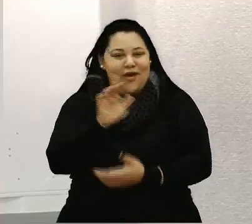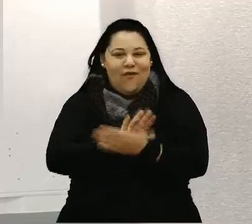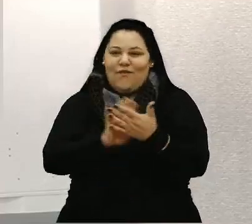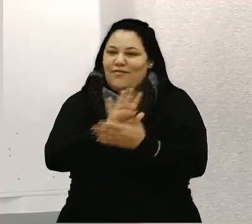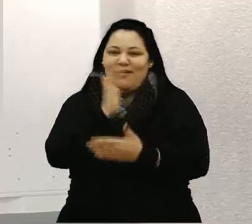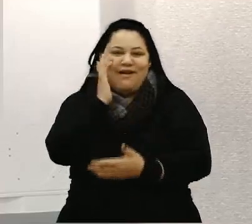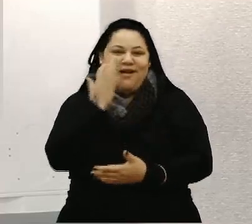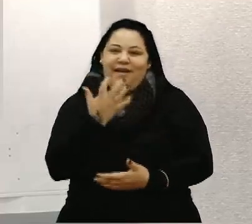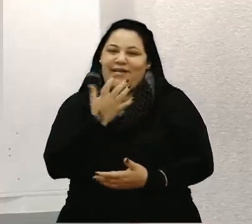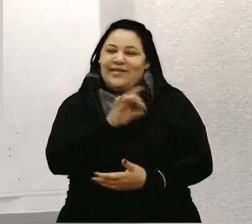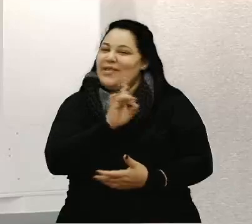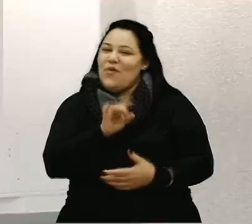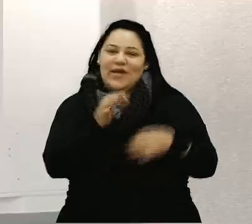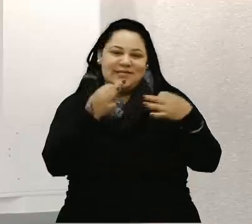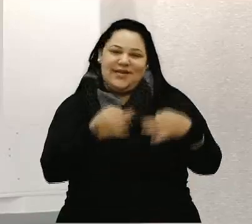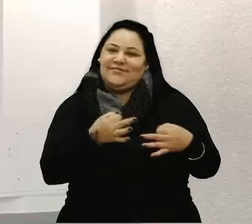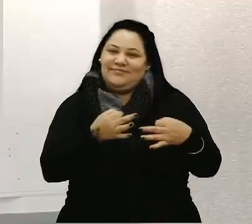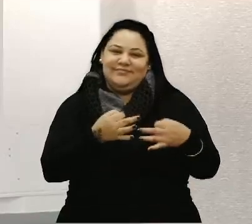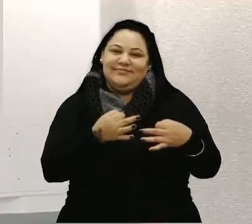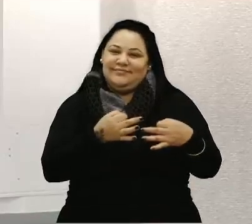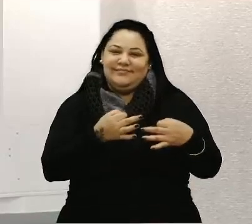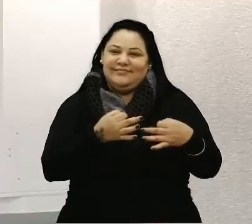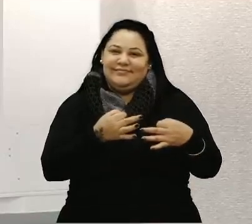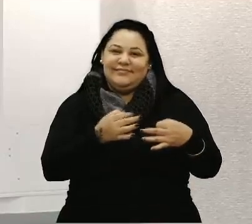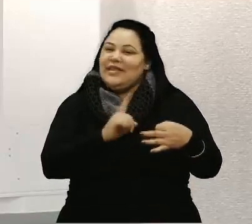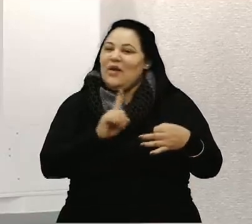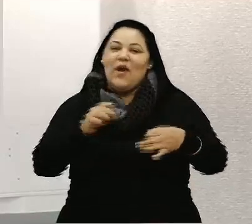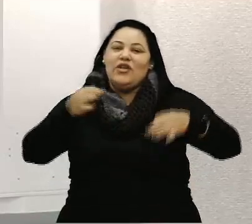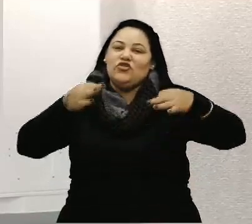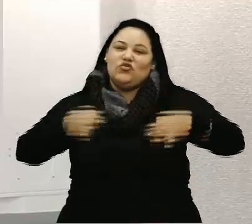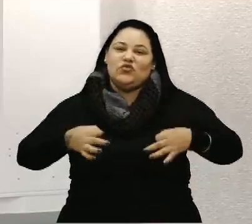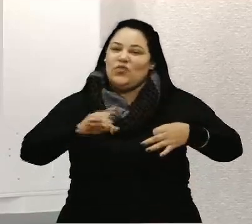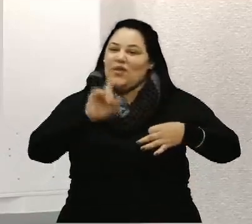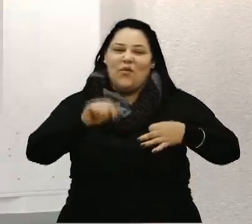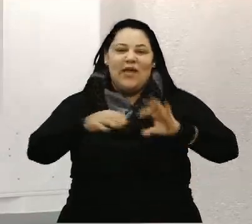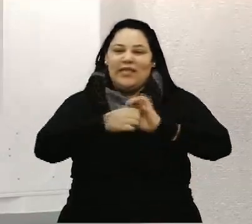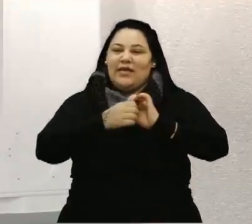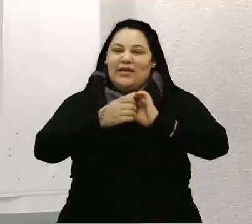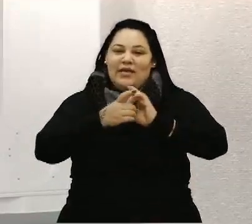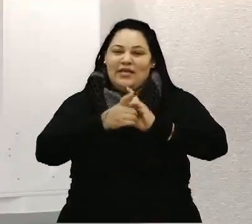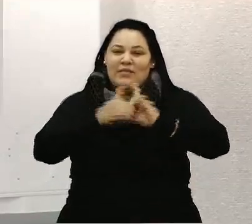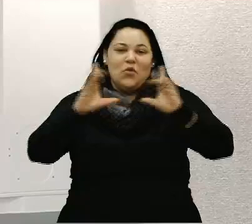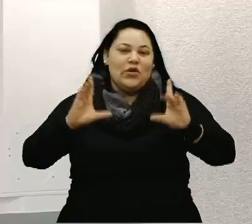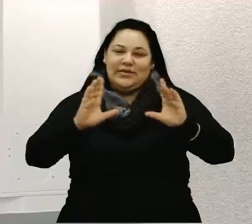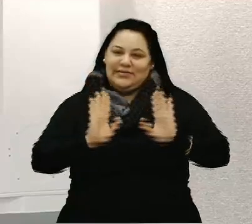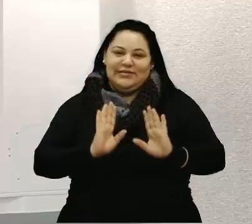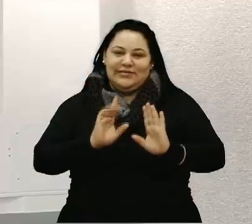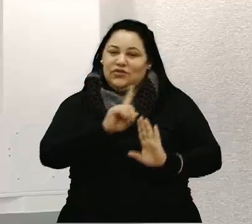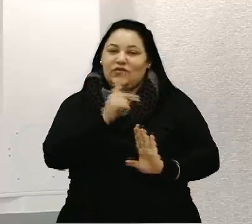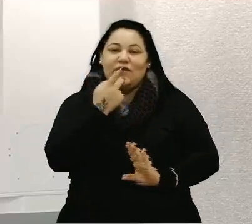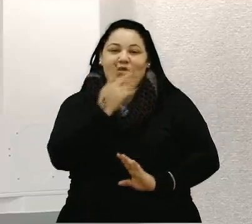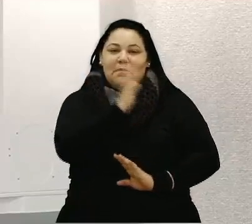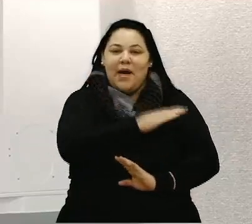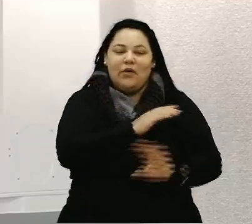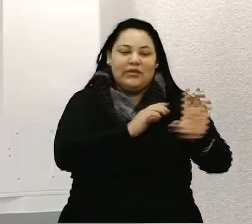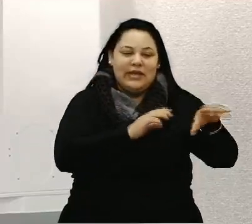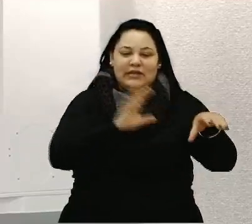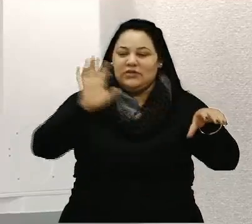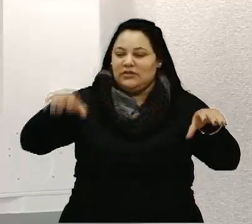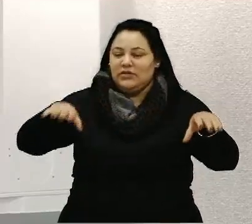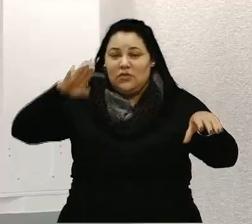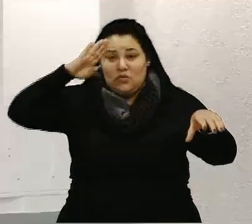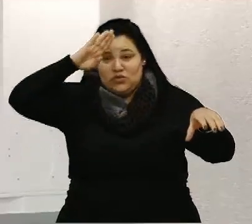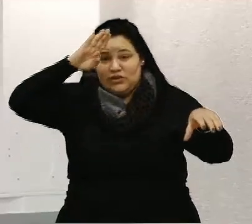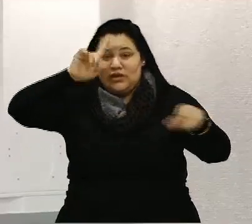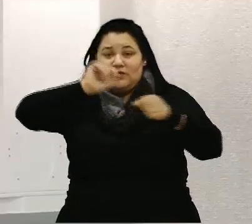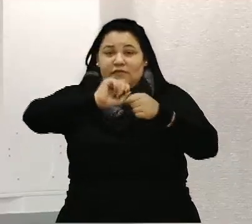não é justo, isso não é democracia. Aqui eu não estou falando mal de A ou B. O Bolsonaro fez coisa errada, tinha que